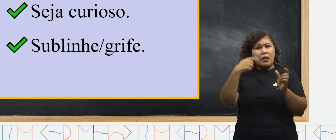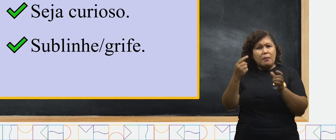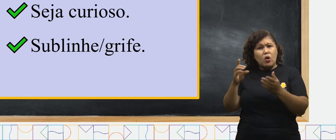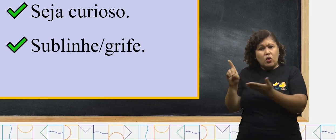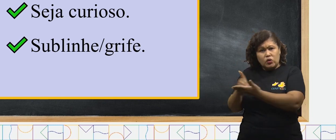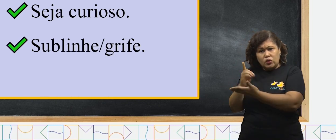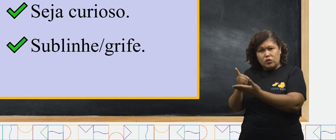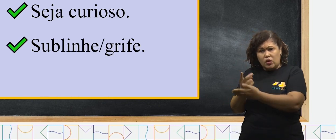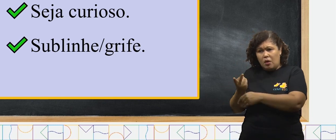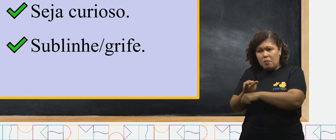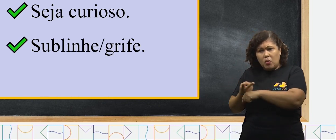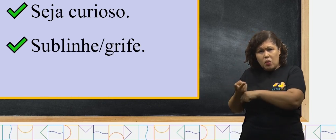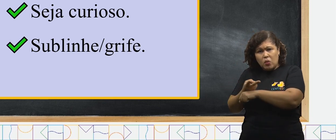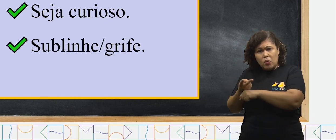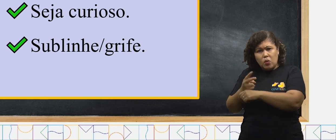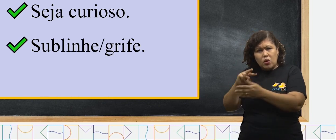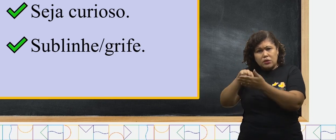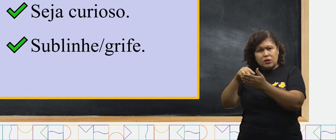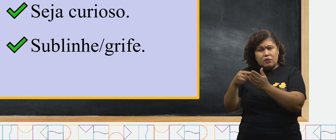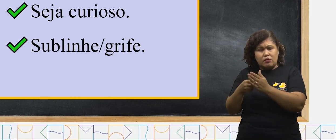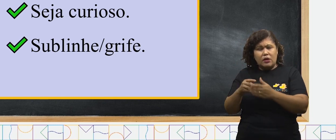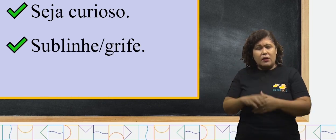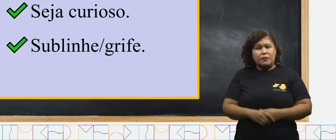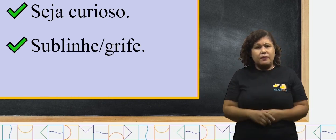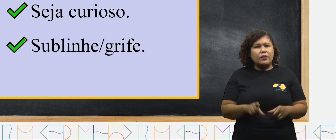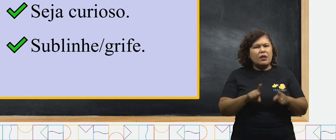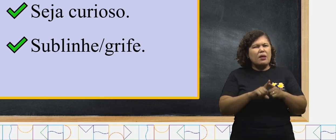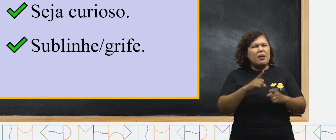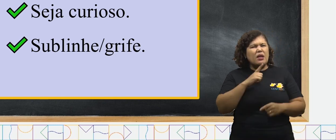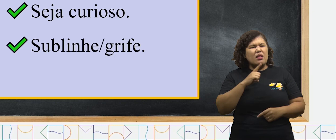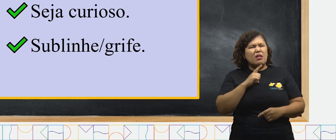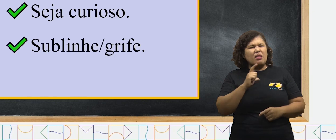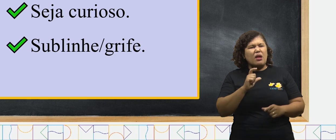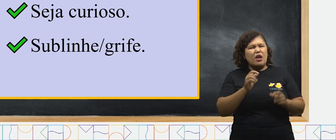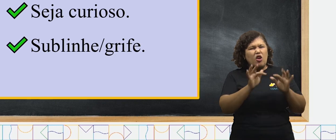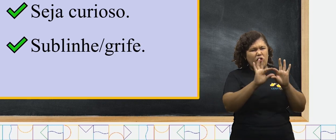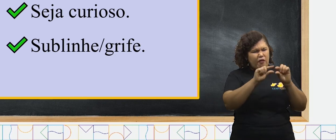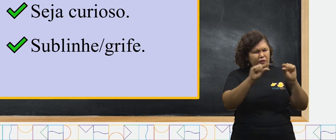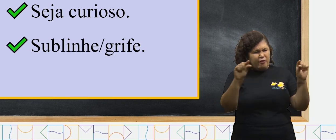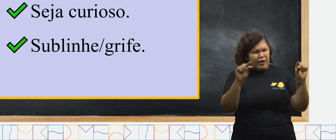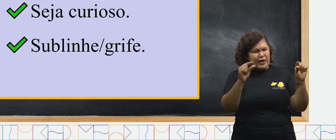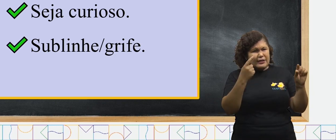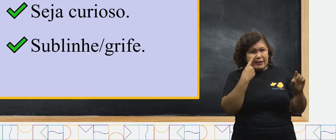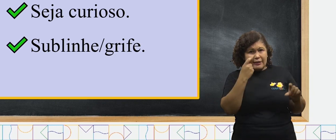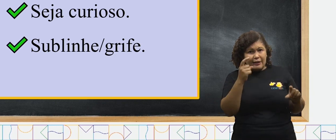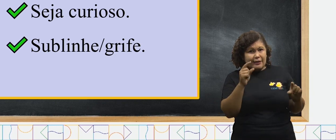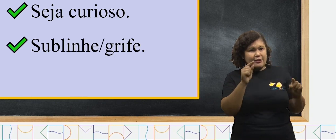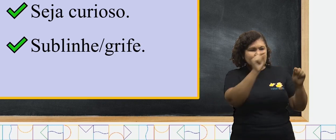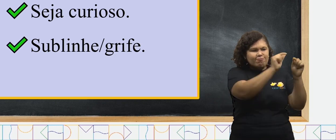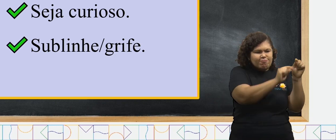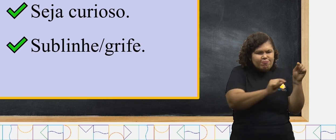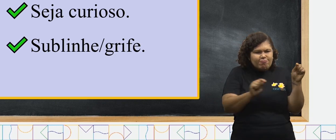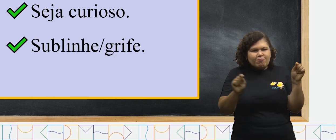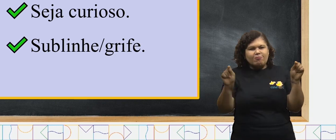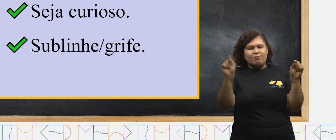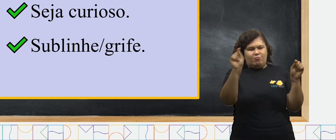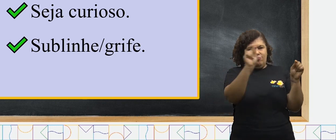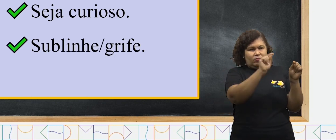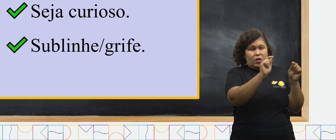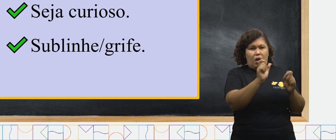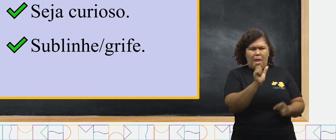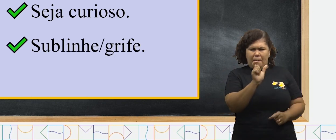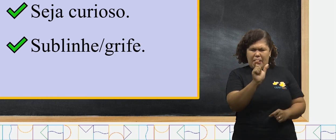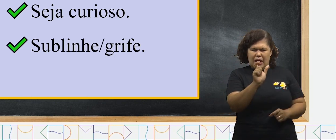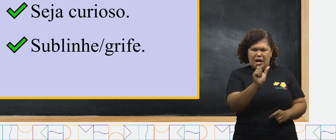no dicionário o significado. Percebeu uma passagem interessante no texto? Sublinhe. Viu que uma palavra te chama